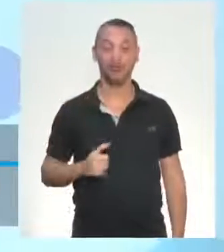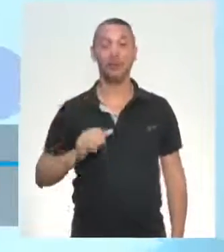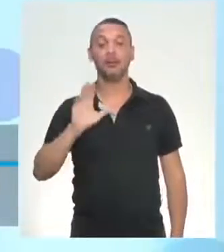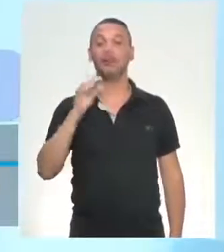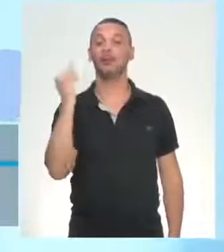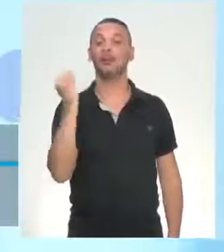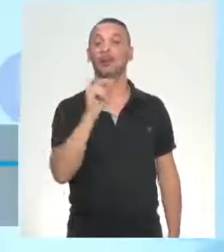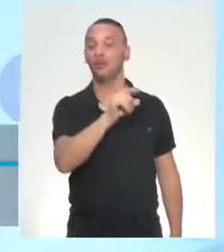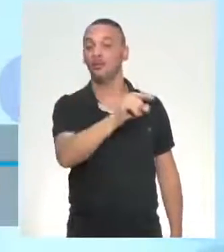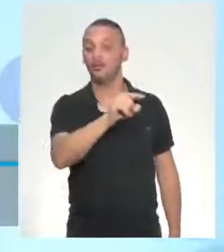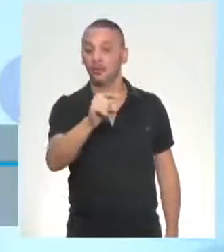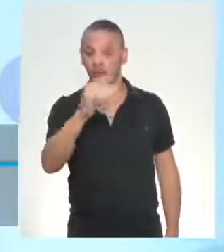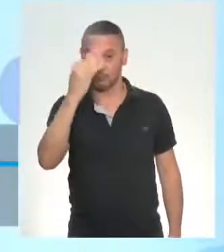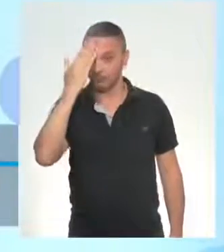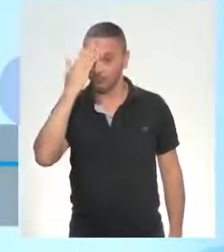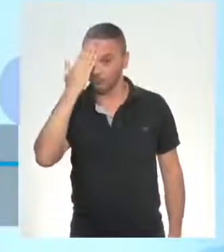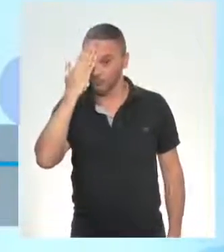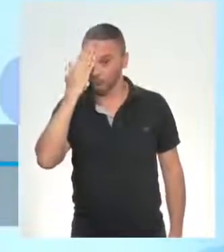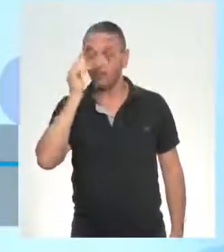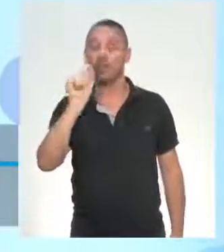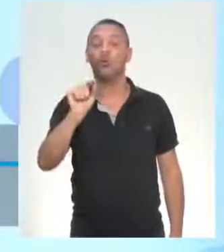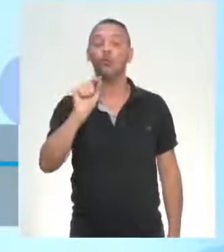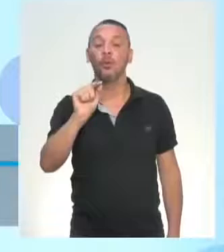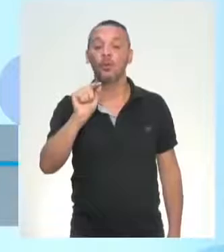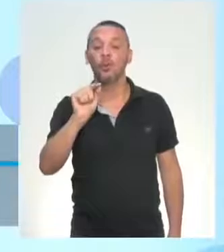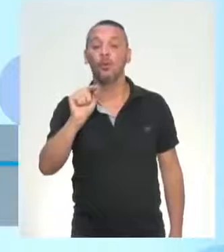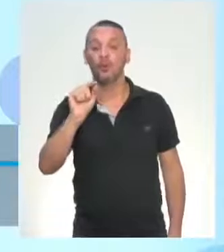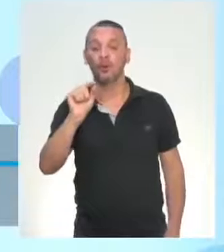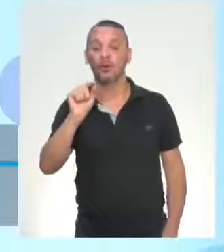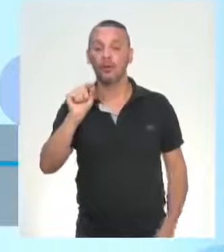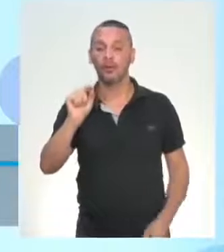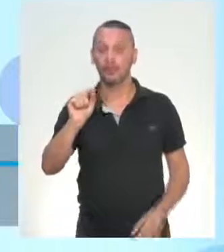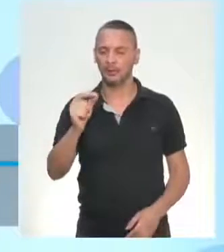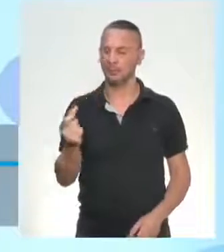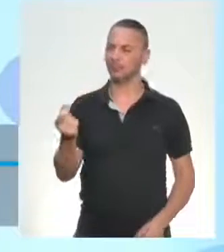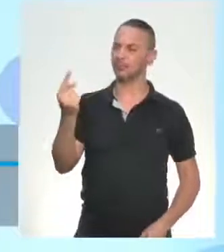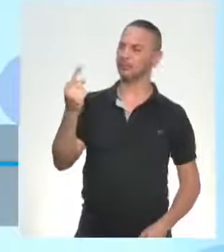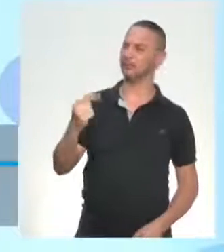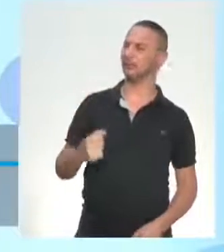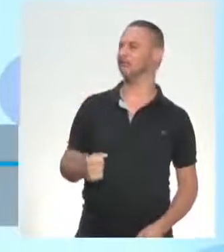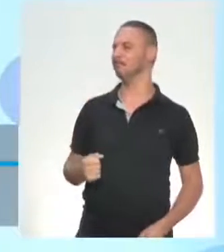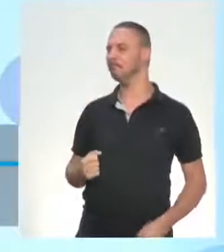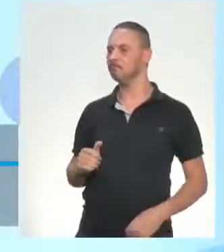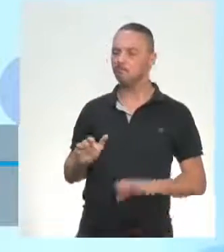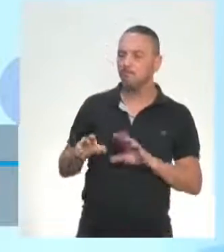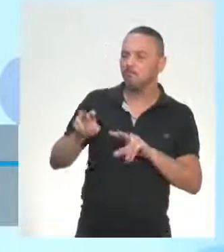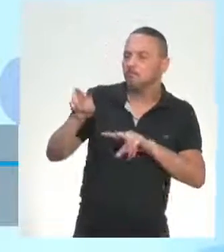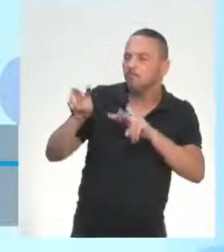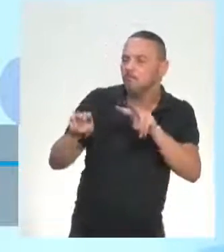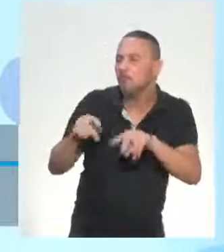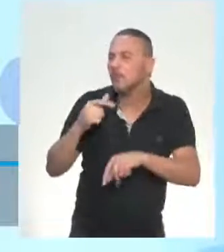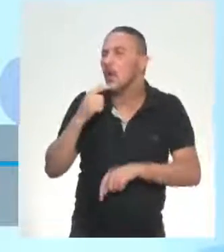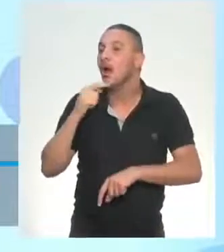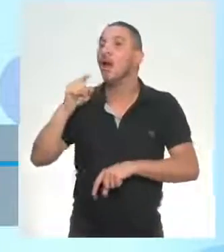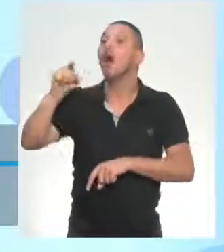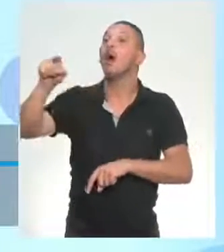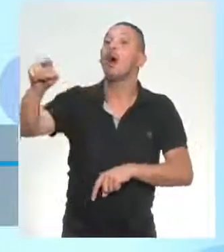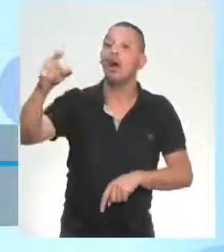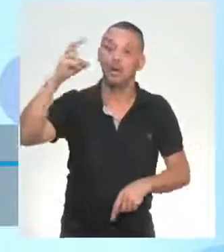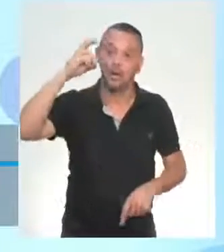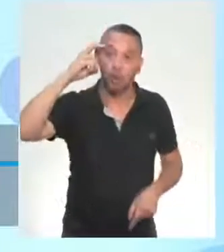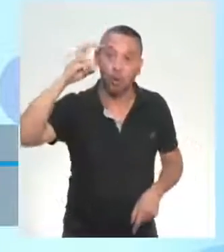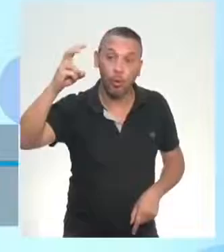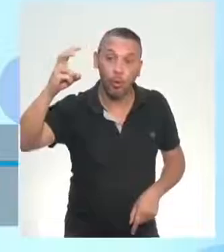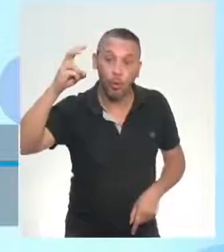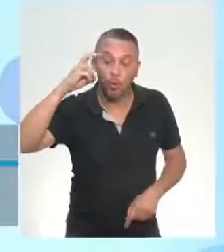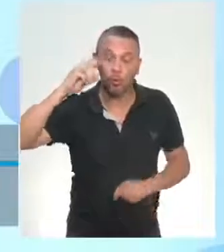importante é que você consiga ultrapassar essa parte do estranhamento e enxergar em cada objeto